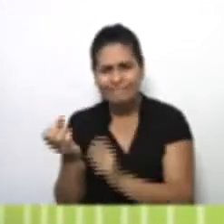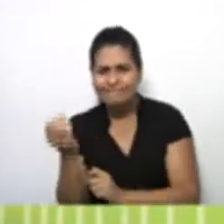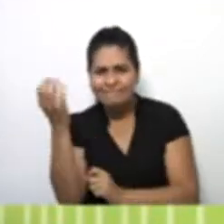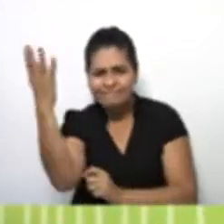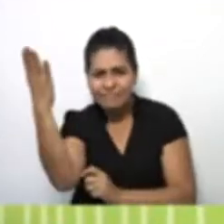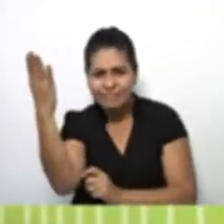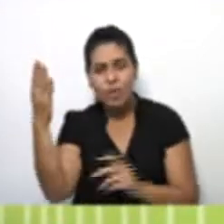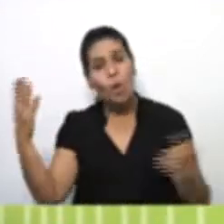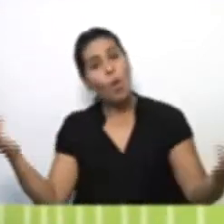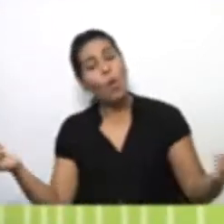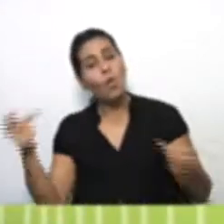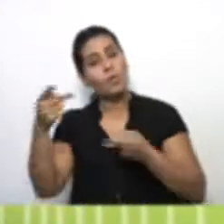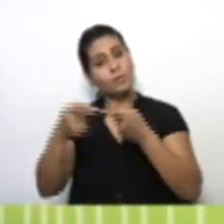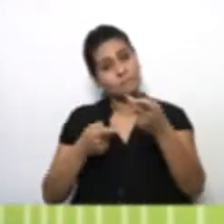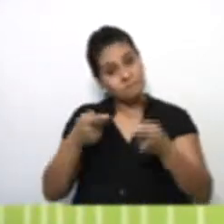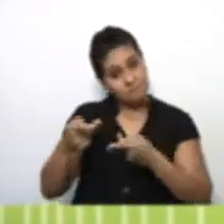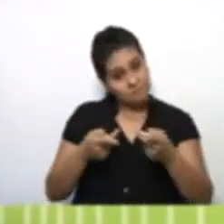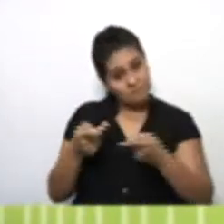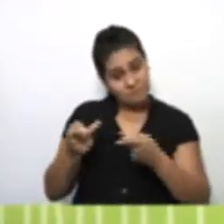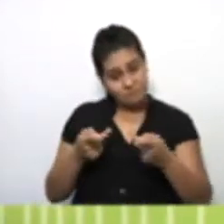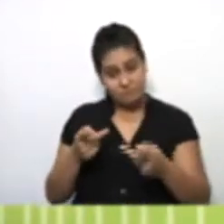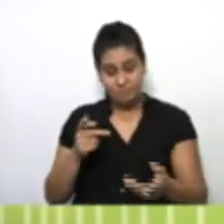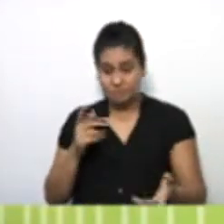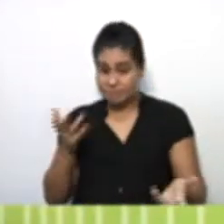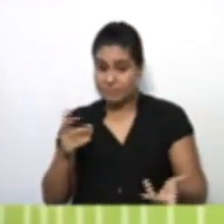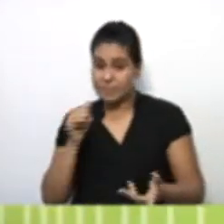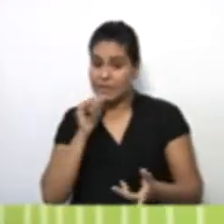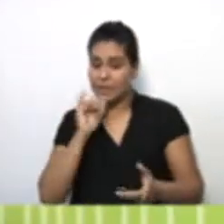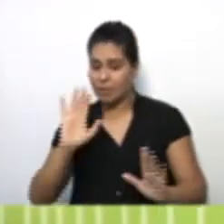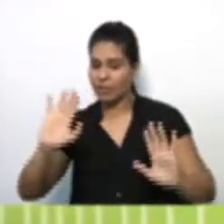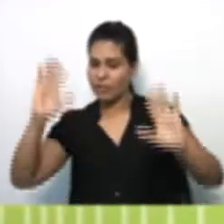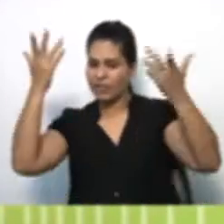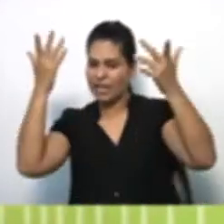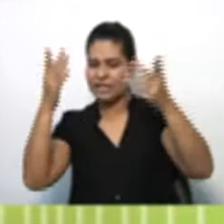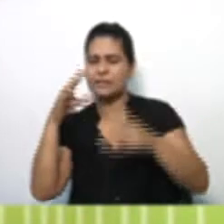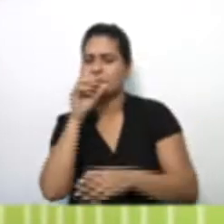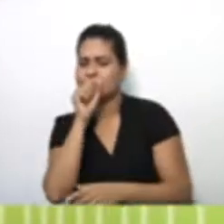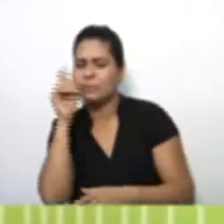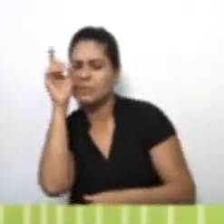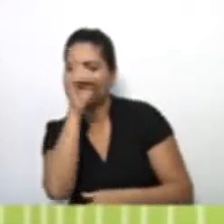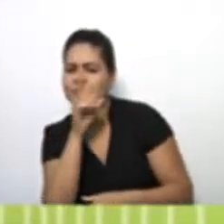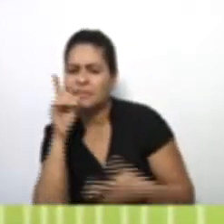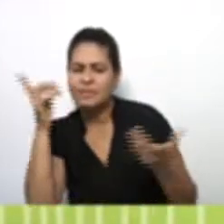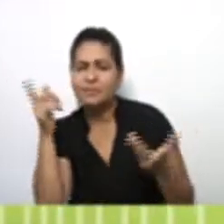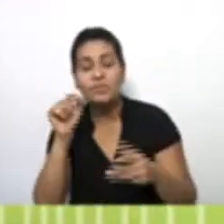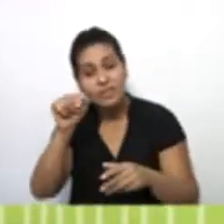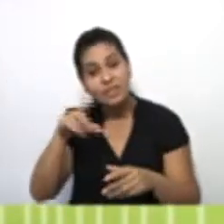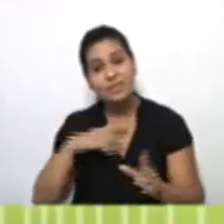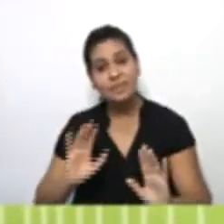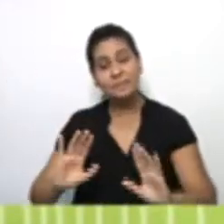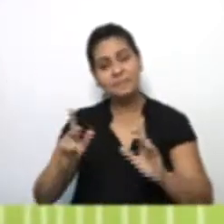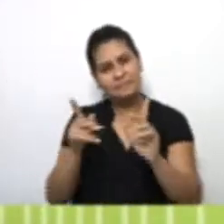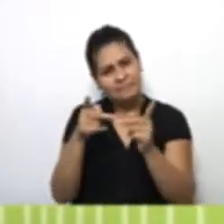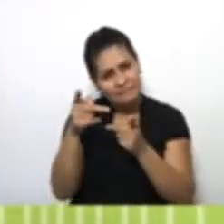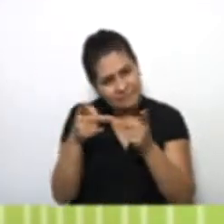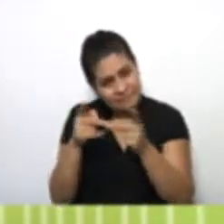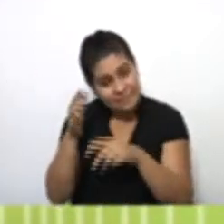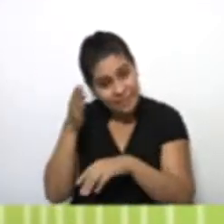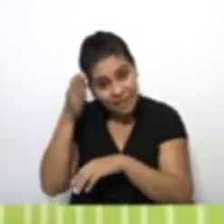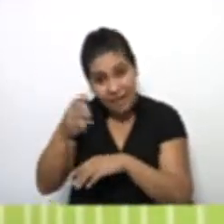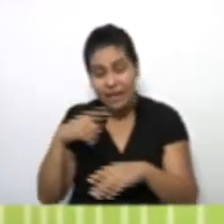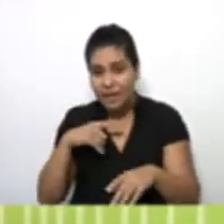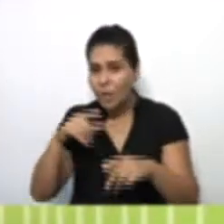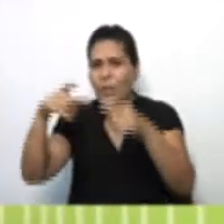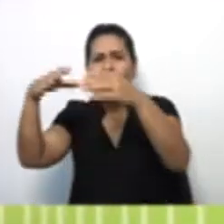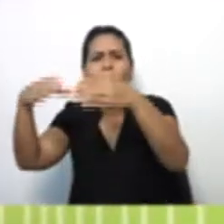Né? Você já se planejou por um acaso para você ir para aquela festa no final de semana? Você se planejou por um acaso para ir em